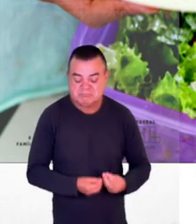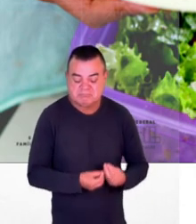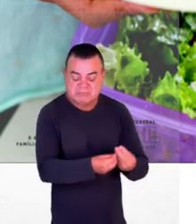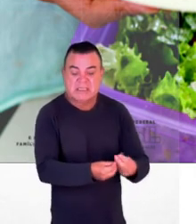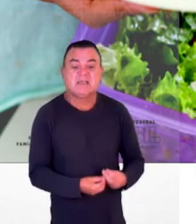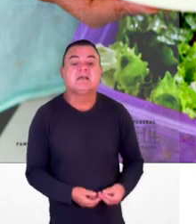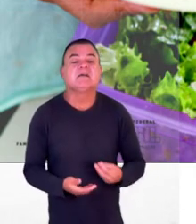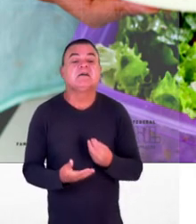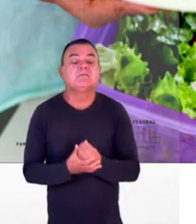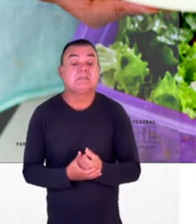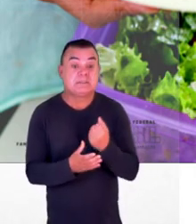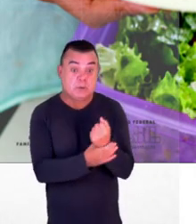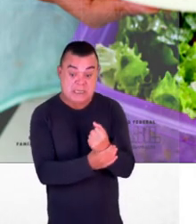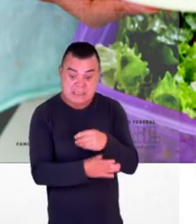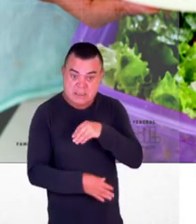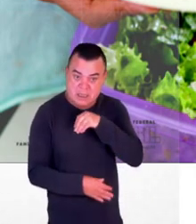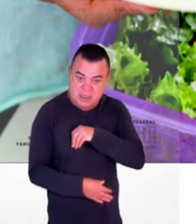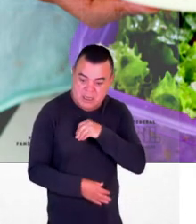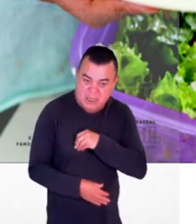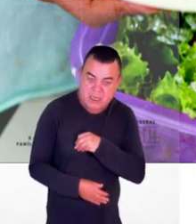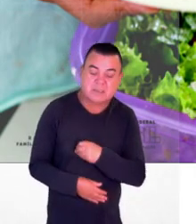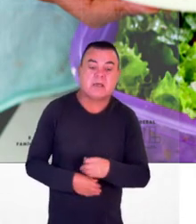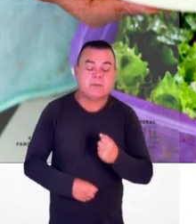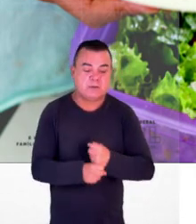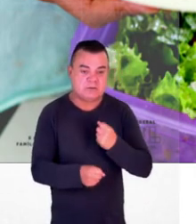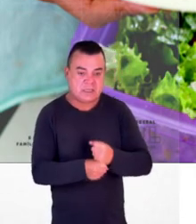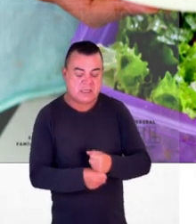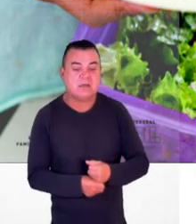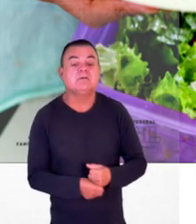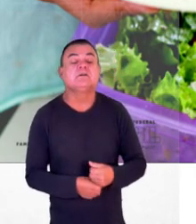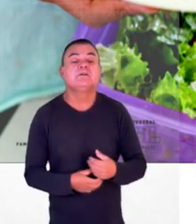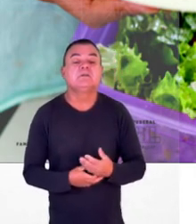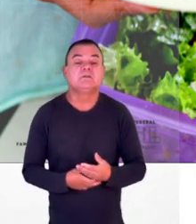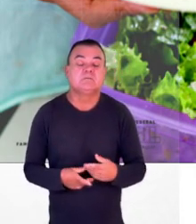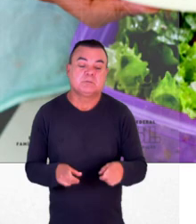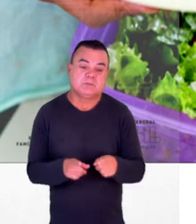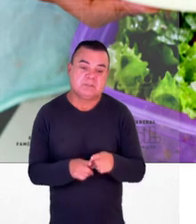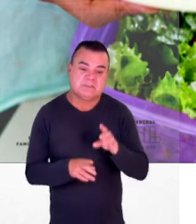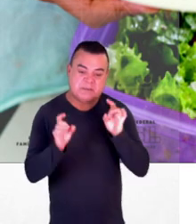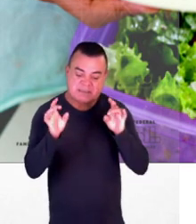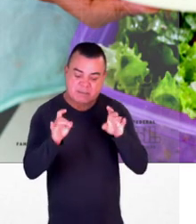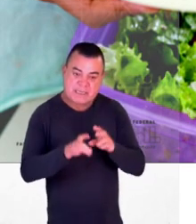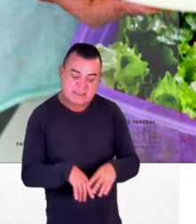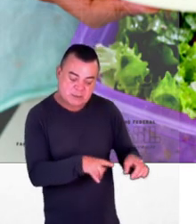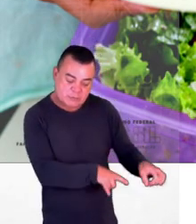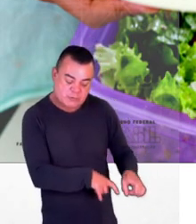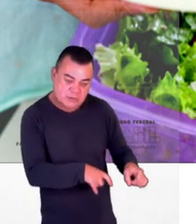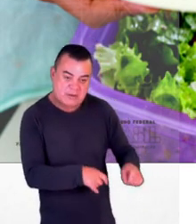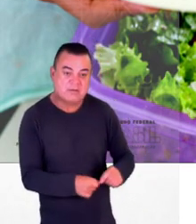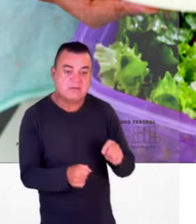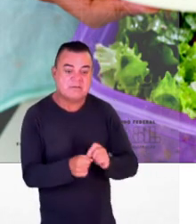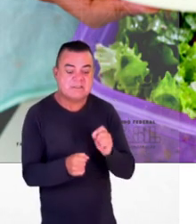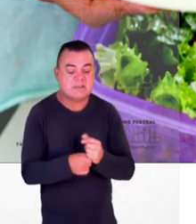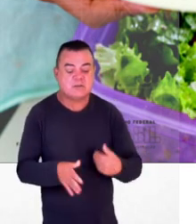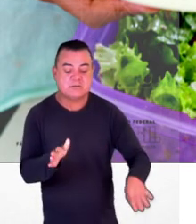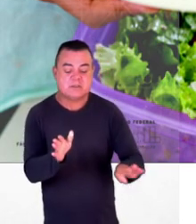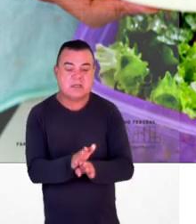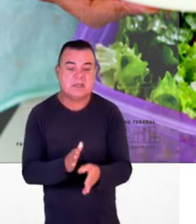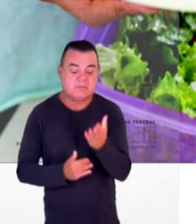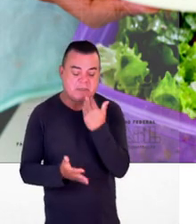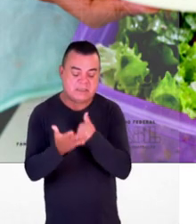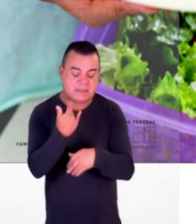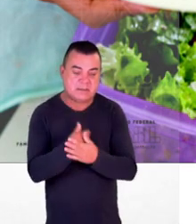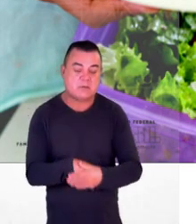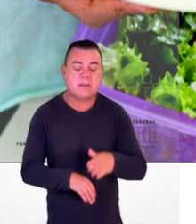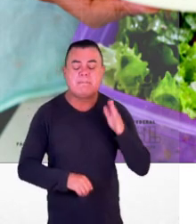garantir produção e sustento especialmente agricultores e agricultoras familiares fazendo chegar essa alimentação a qu mais